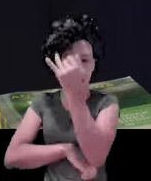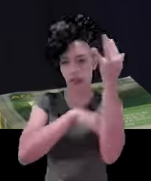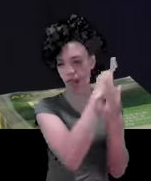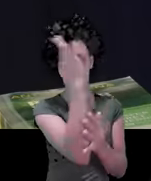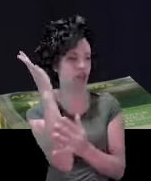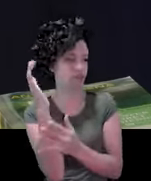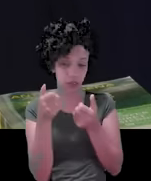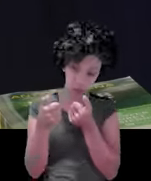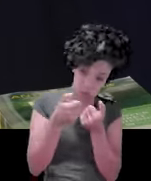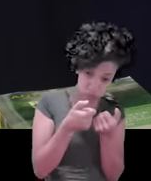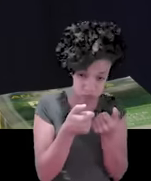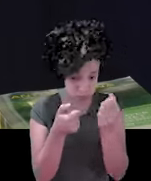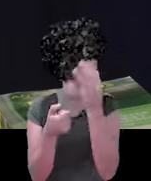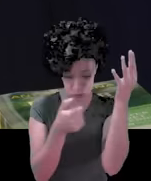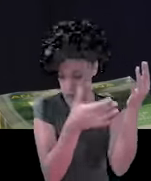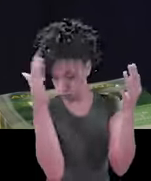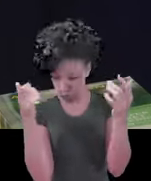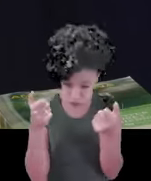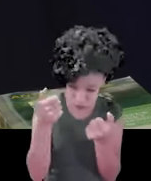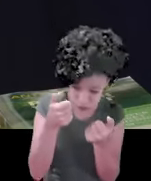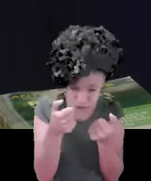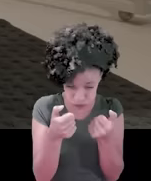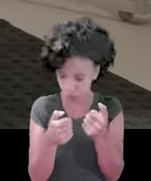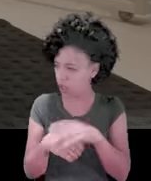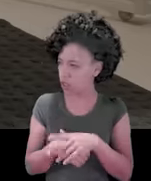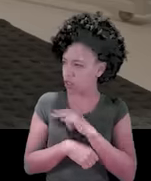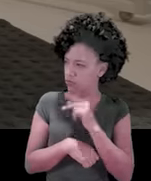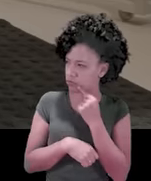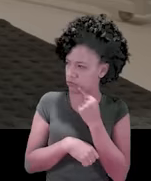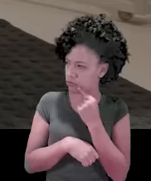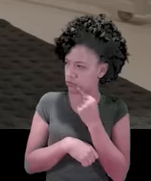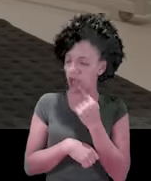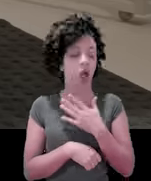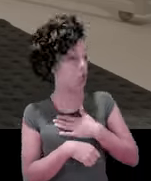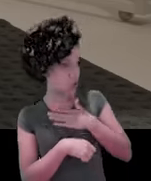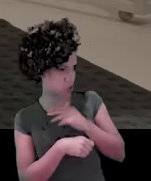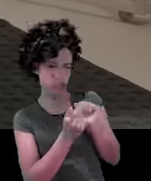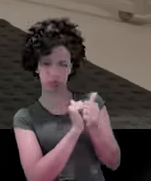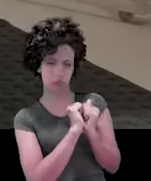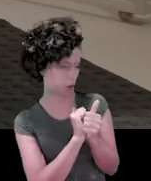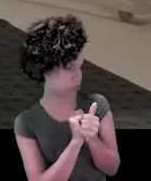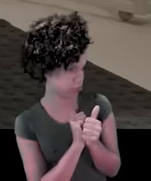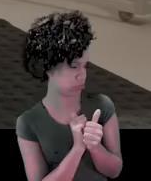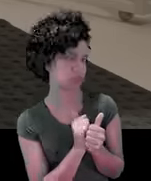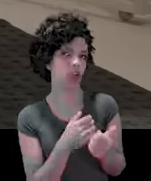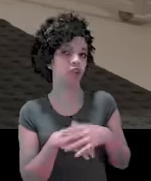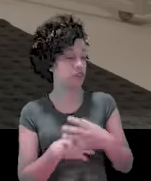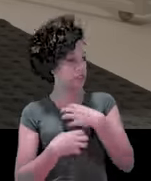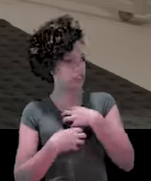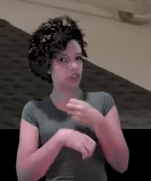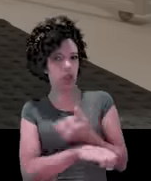sabe nem brincar Olha o tirar uma coisa eu eu eu gosto muito de esporte radical de tábua de